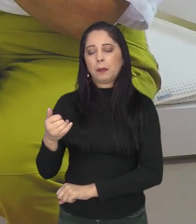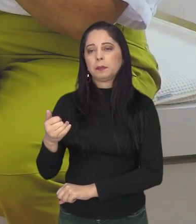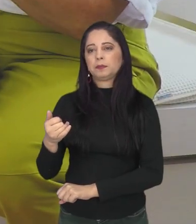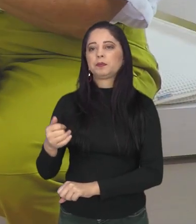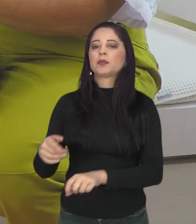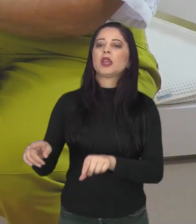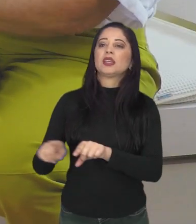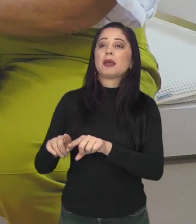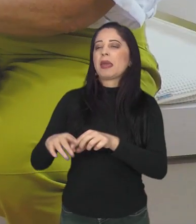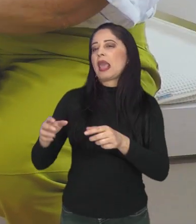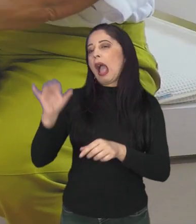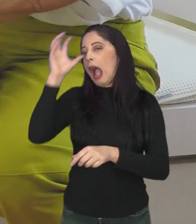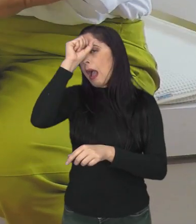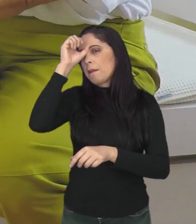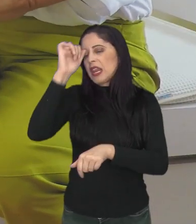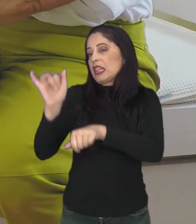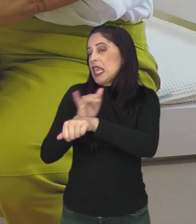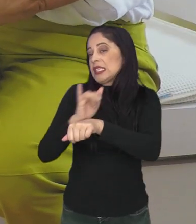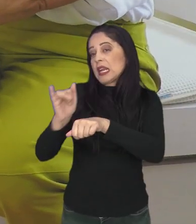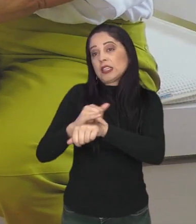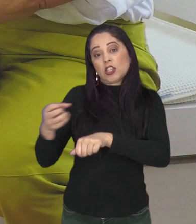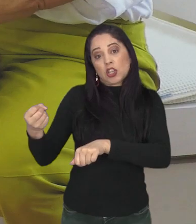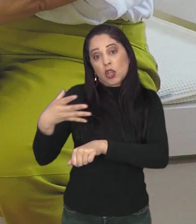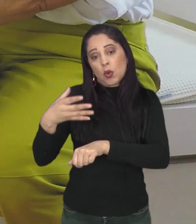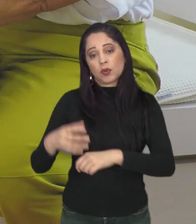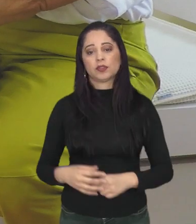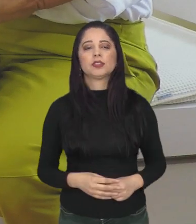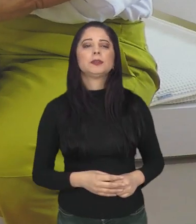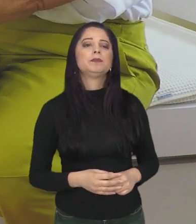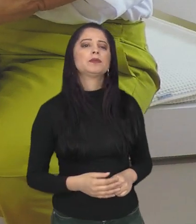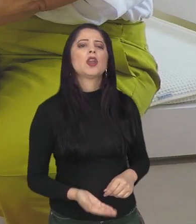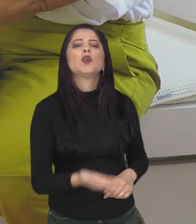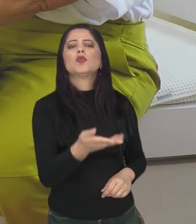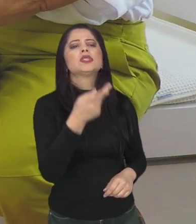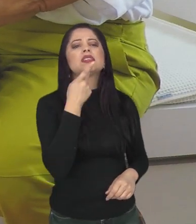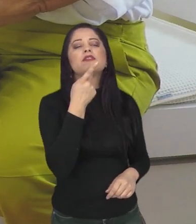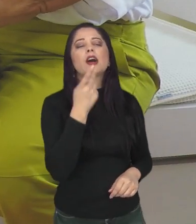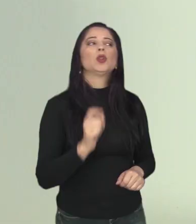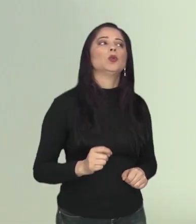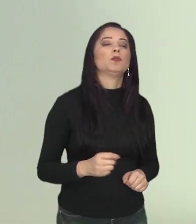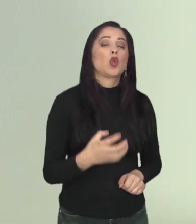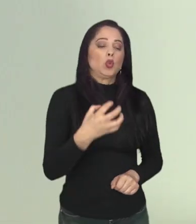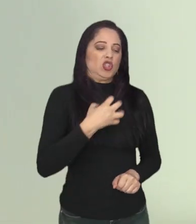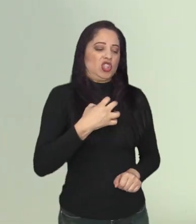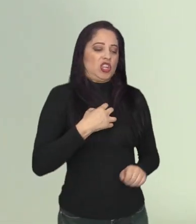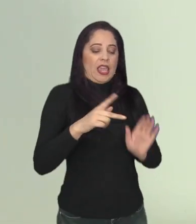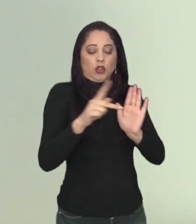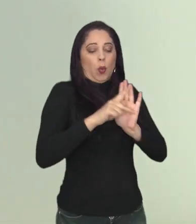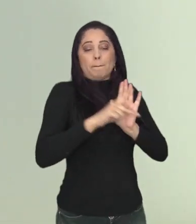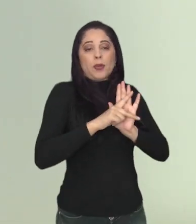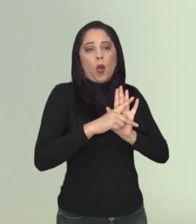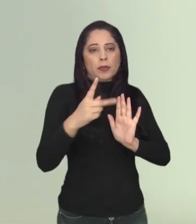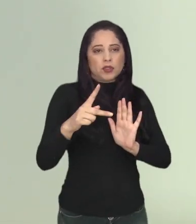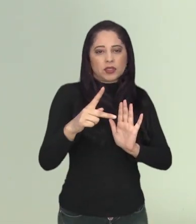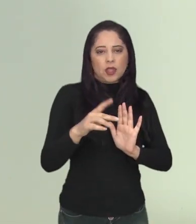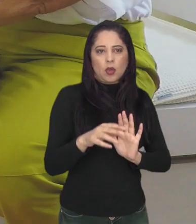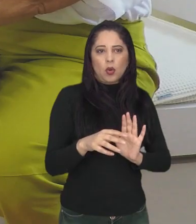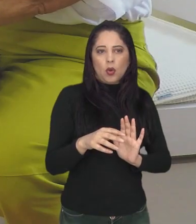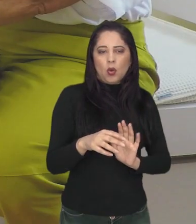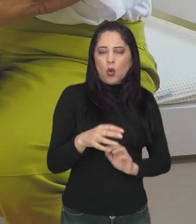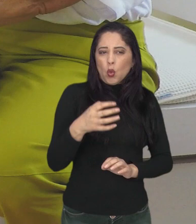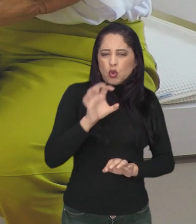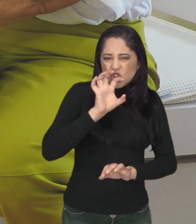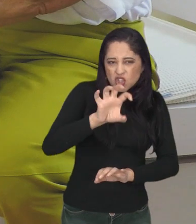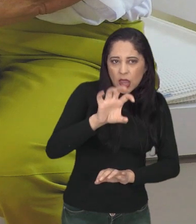diferenciado novas técnicas né Mas você falou de estilo próprio o seu estilo é o bordado